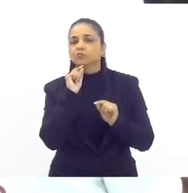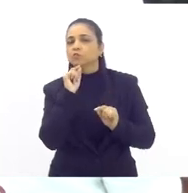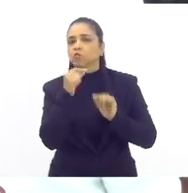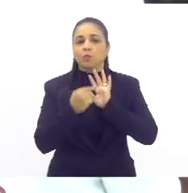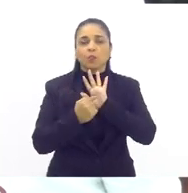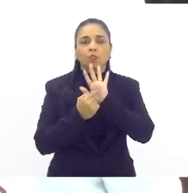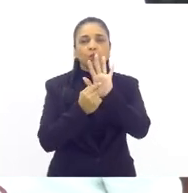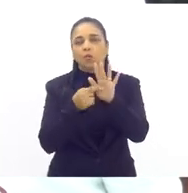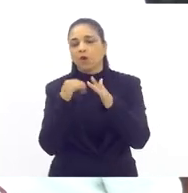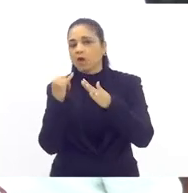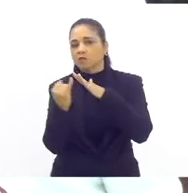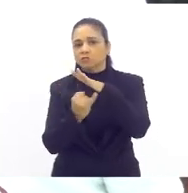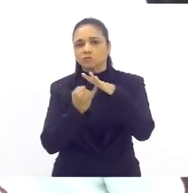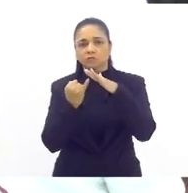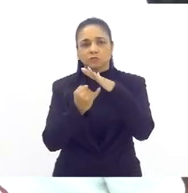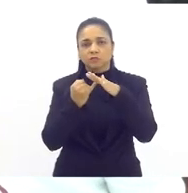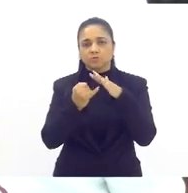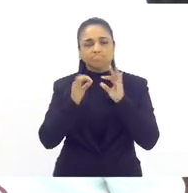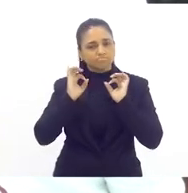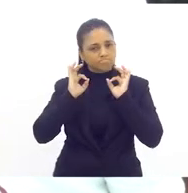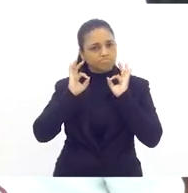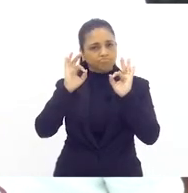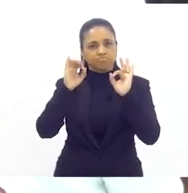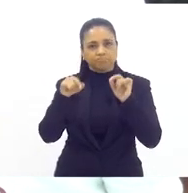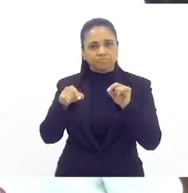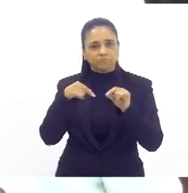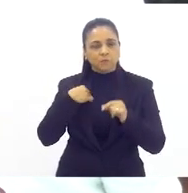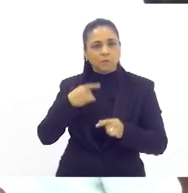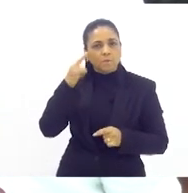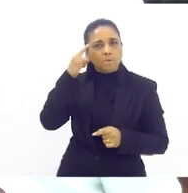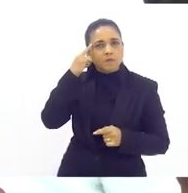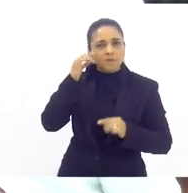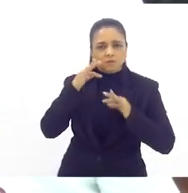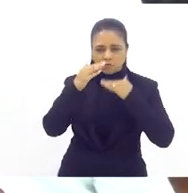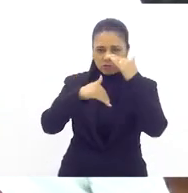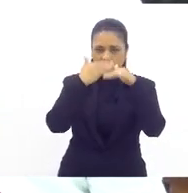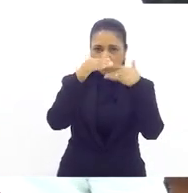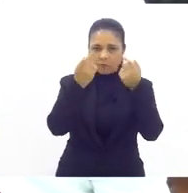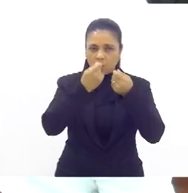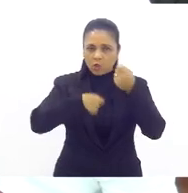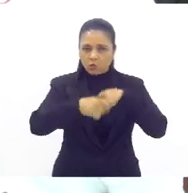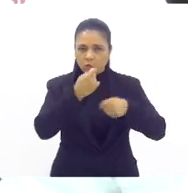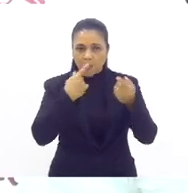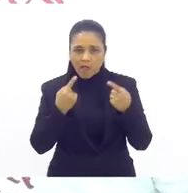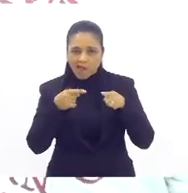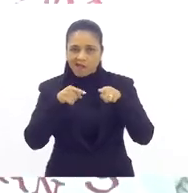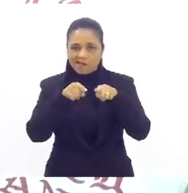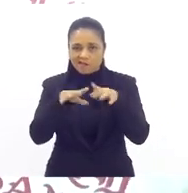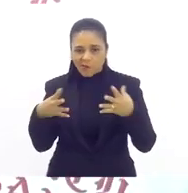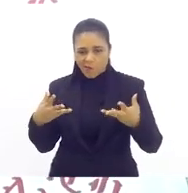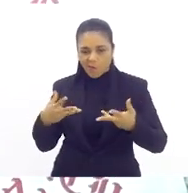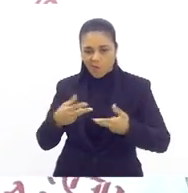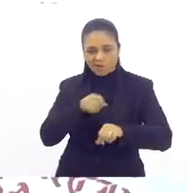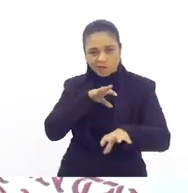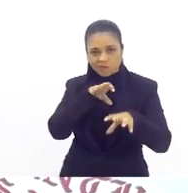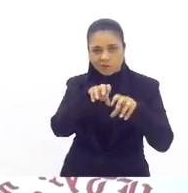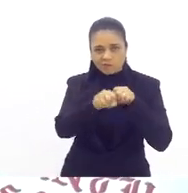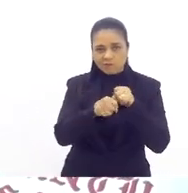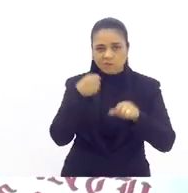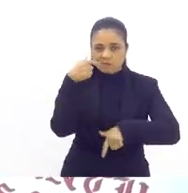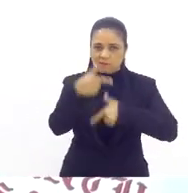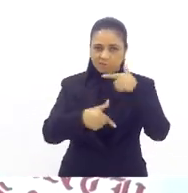instituição como um dos elementos fundamentais para se pensar o desenvolvimento econômico aliado à formação qualificada da classe trabalhadora